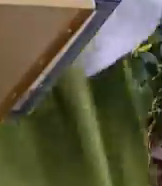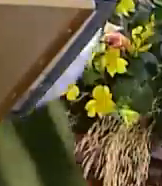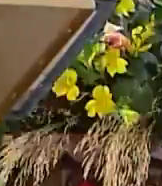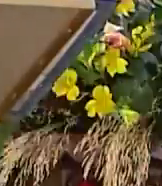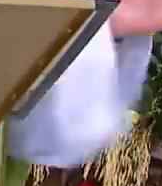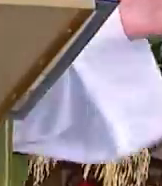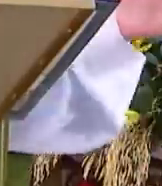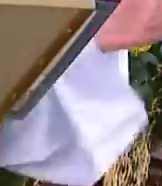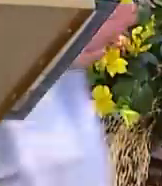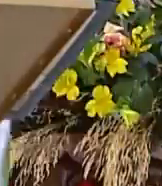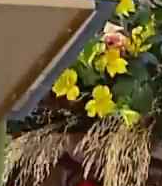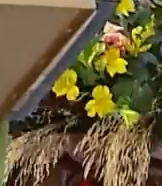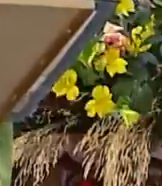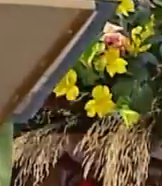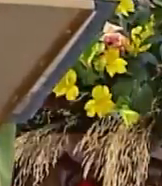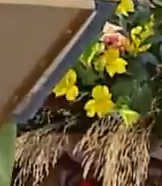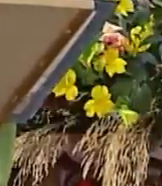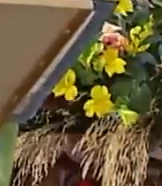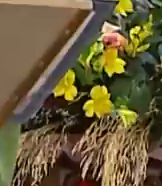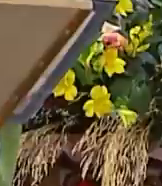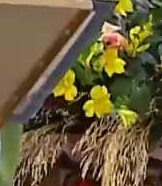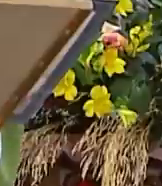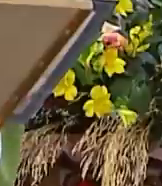Aqui tem tudo o que precisamos.